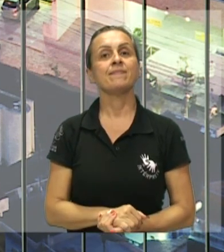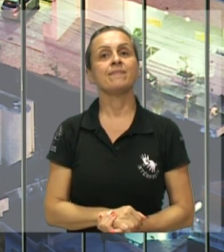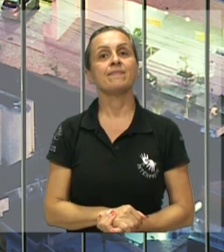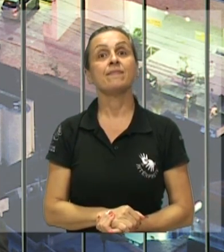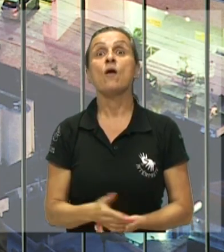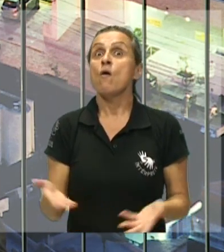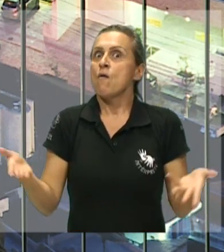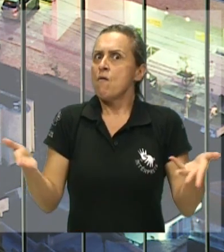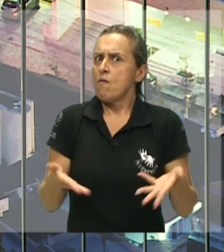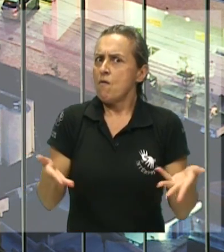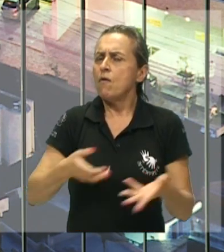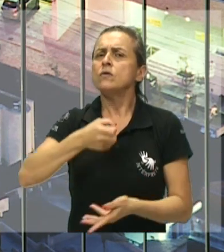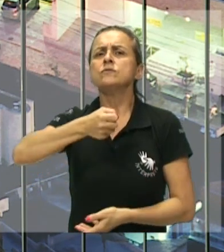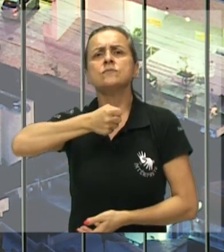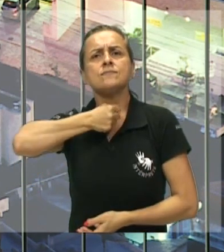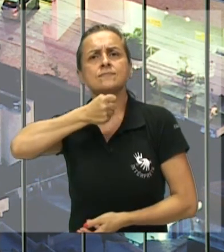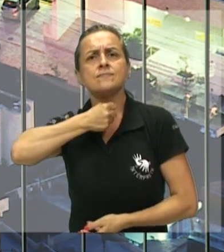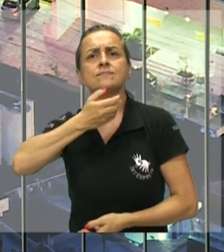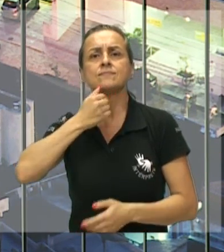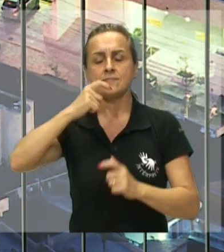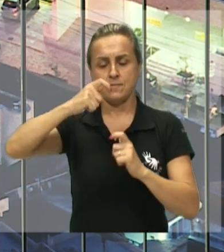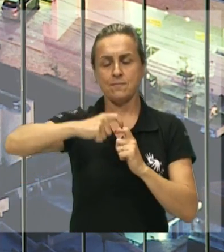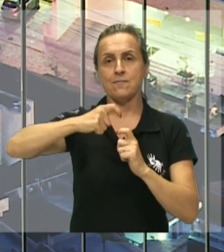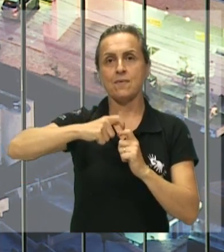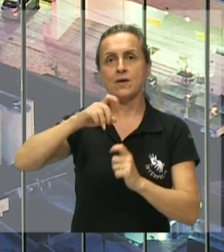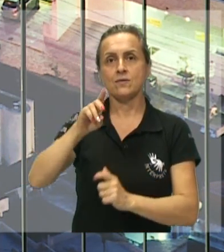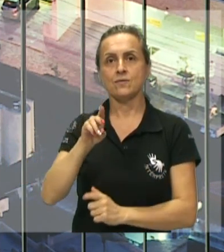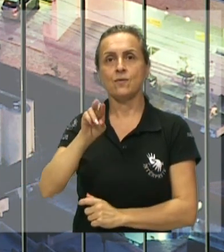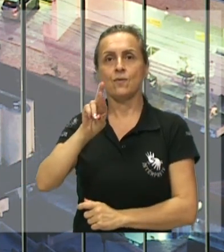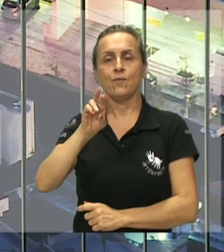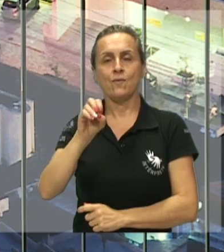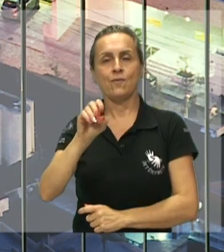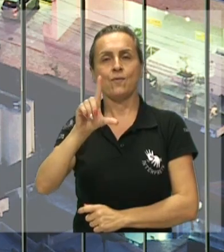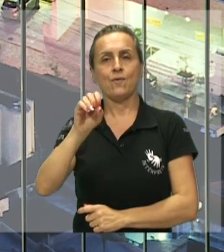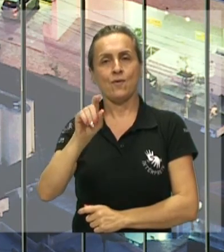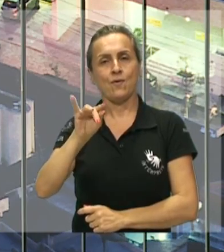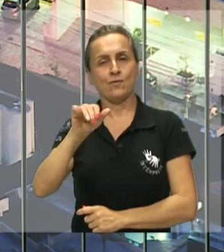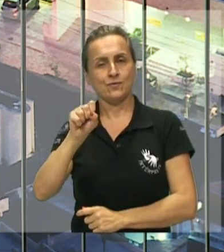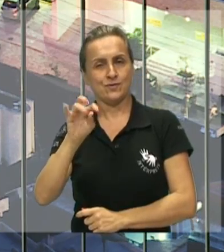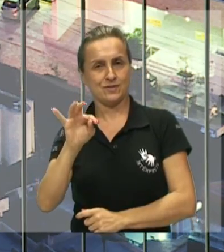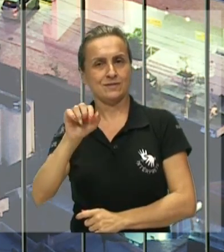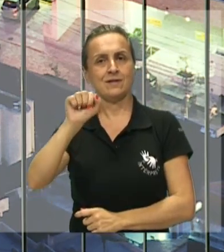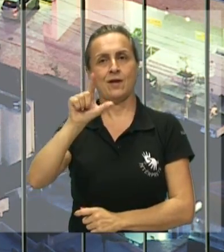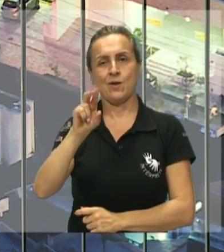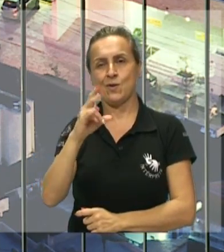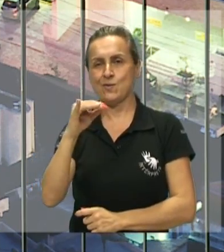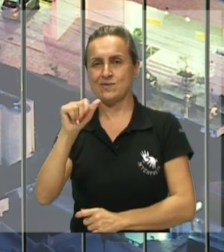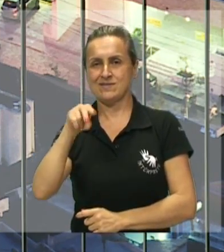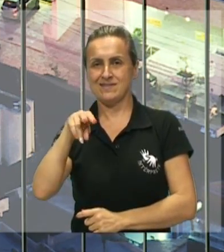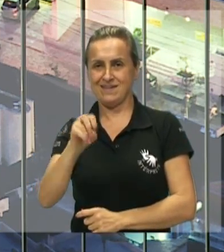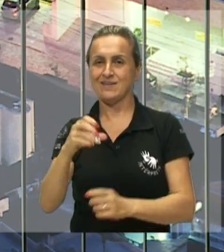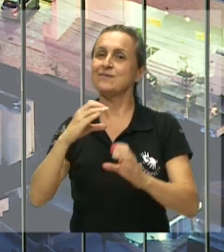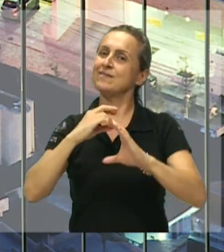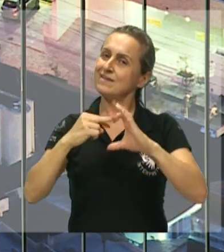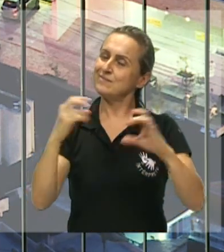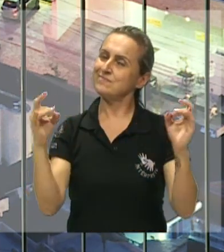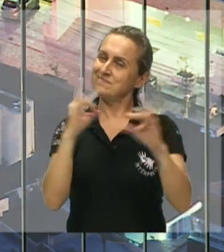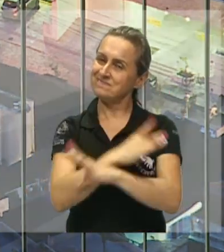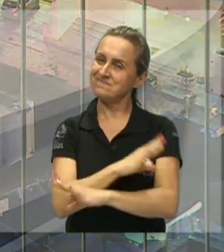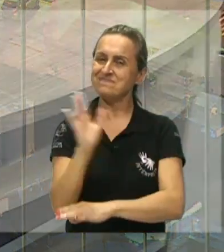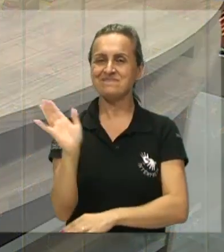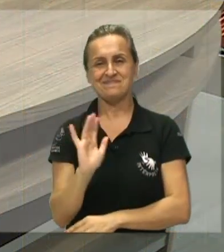entrevistamos hoje o médico urologista Luciano Zunino. Câmara Aberta fica por aqui. Até a próxima.